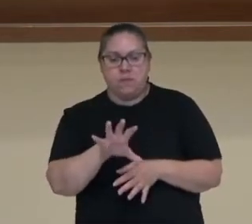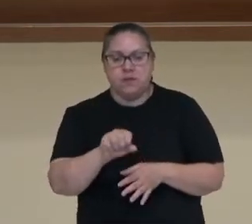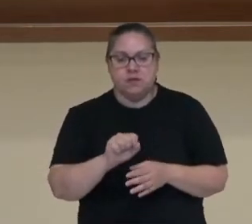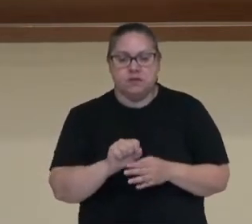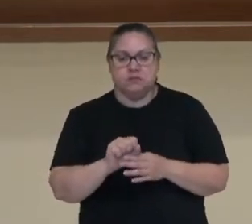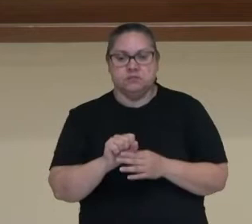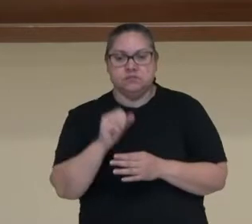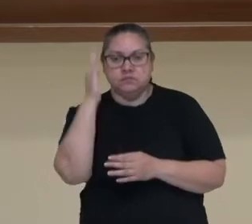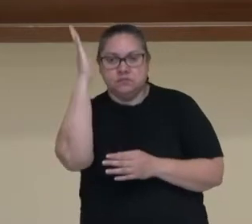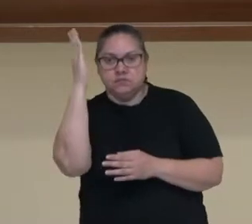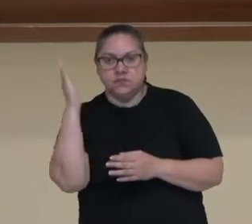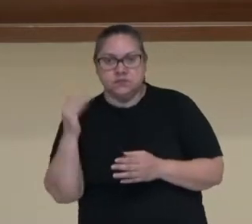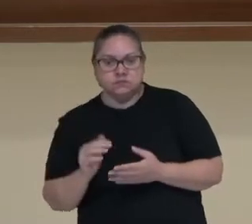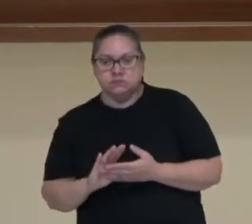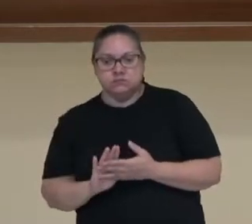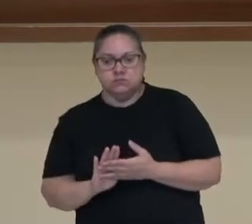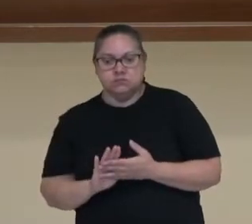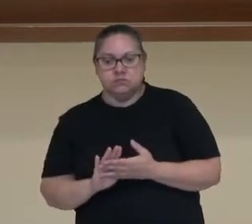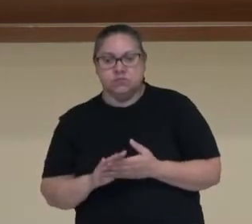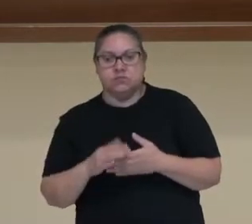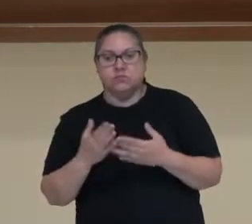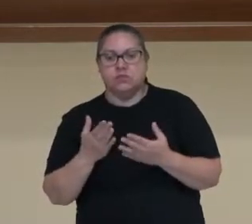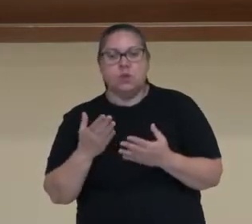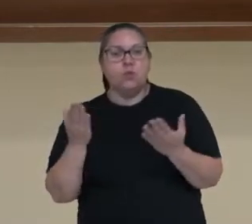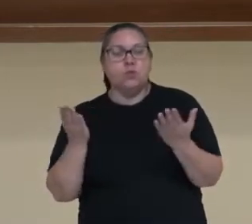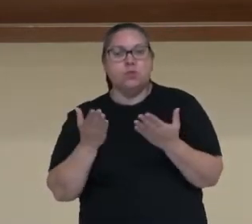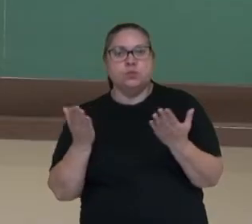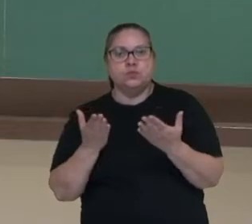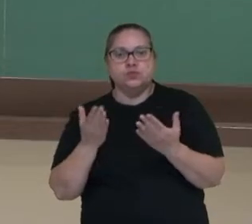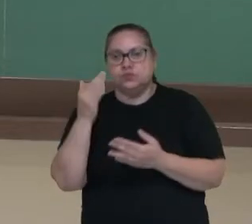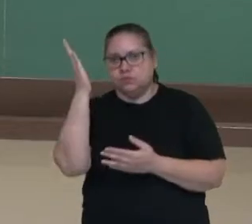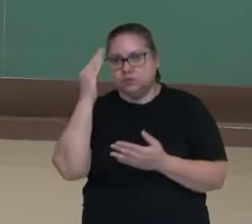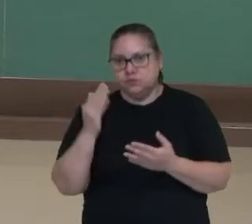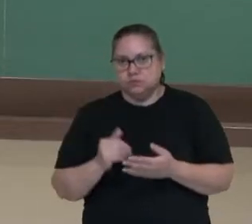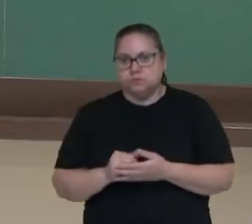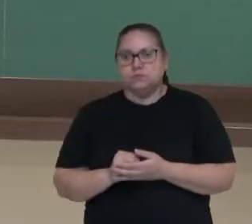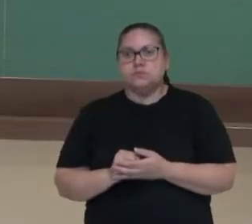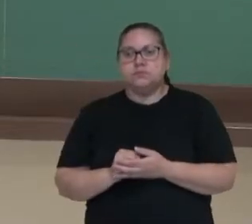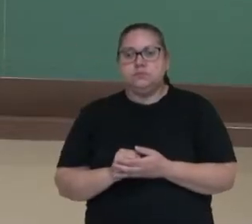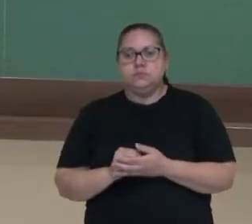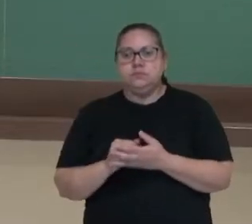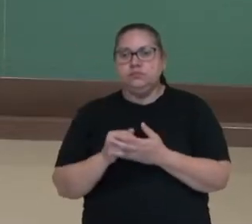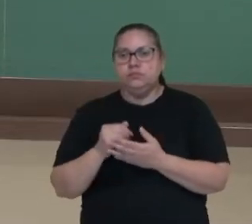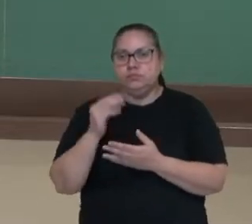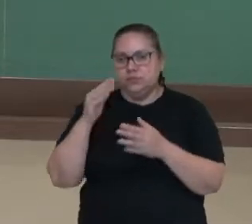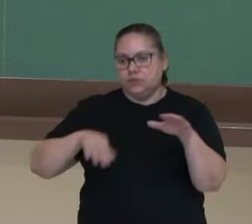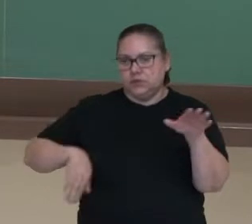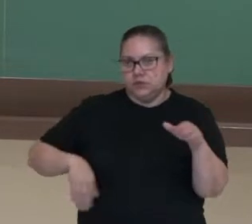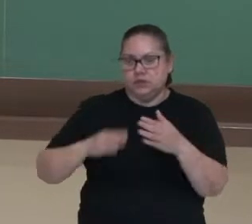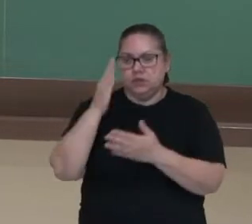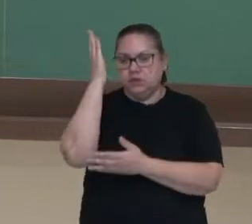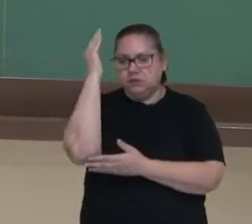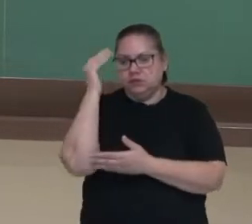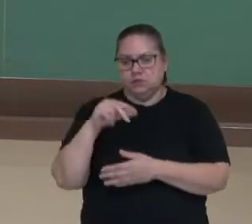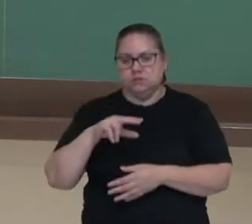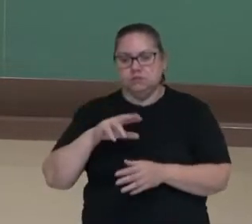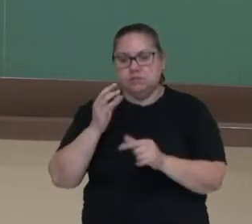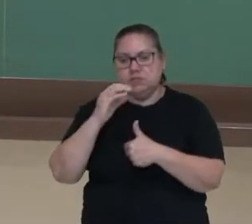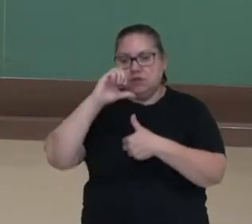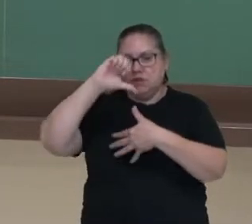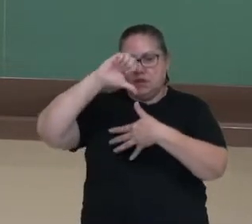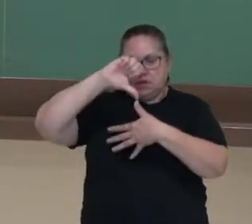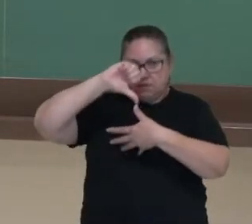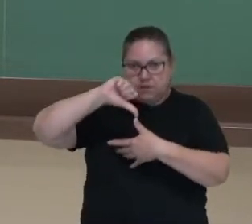o território brasileiro, o território que seria atualmente o Brasil, né? A costa litorânea da América Portuguesa. Interessante isso.